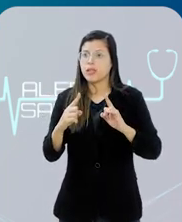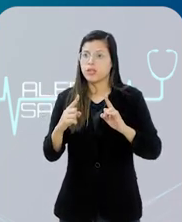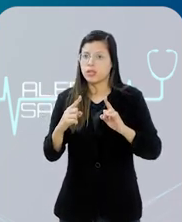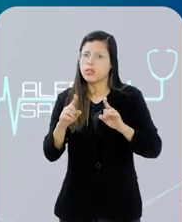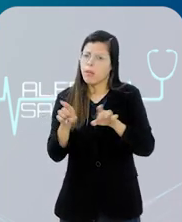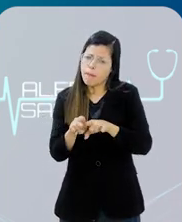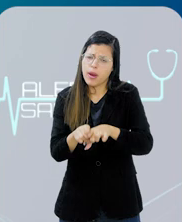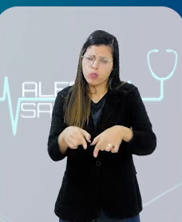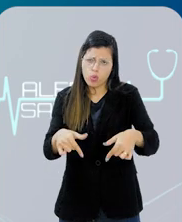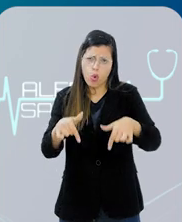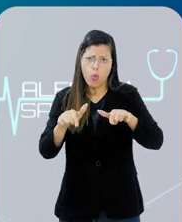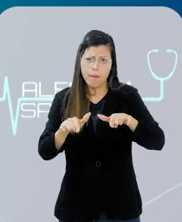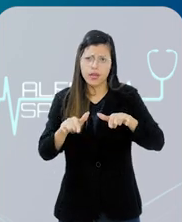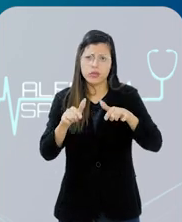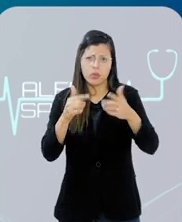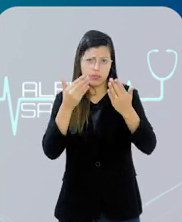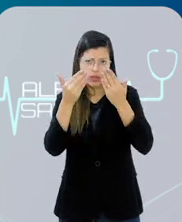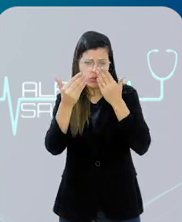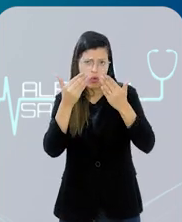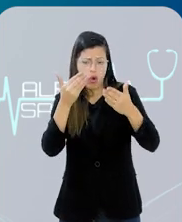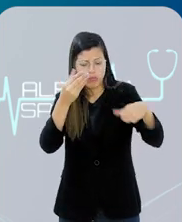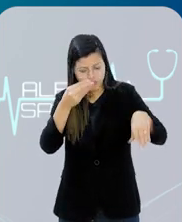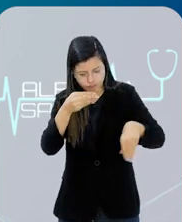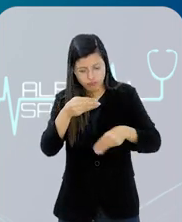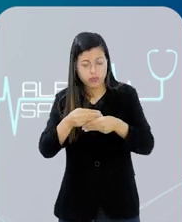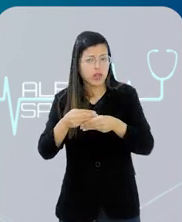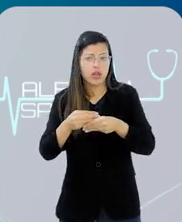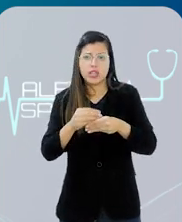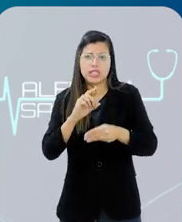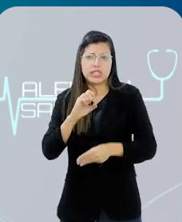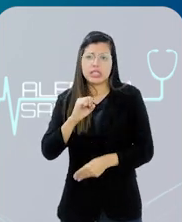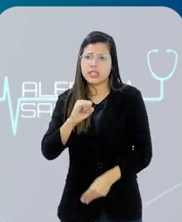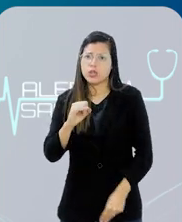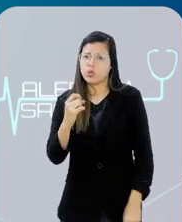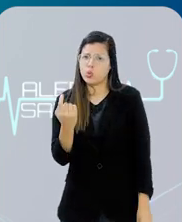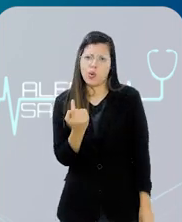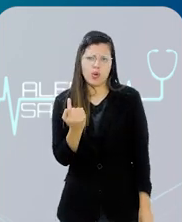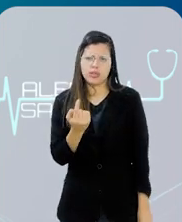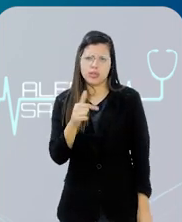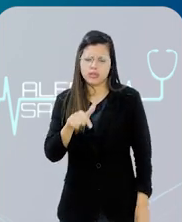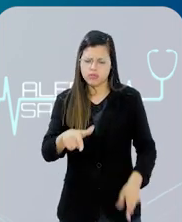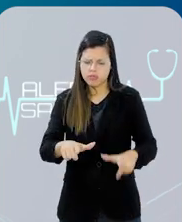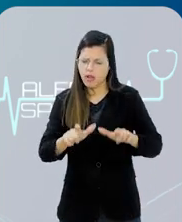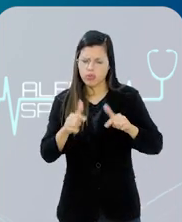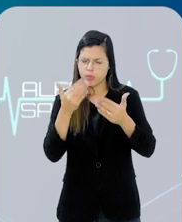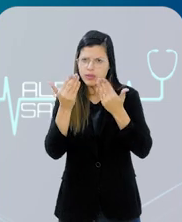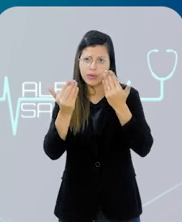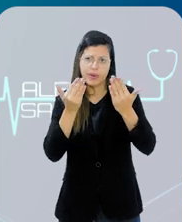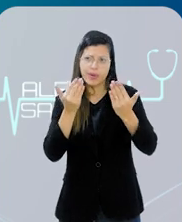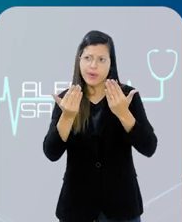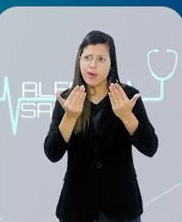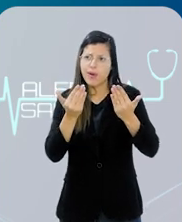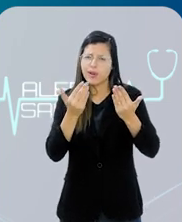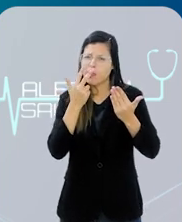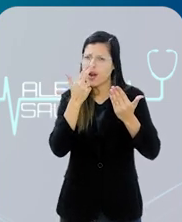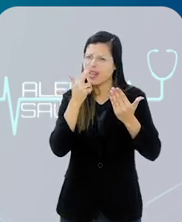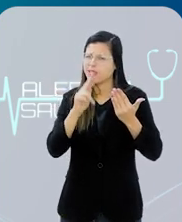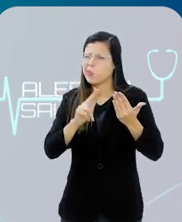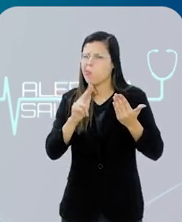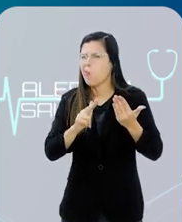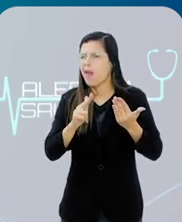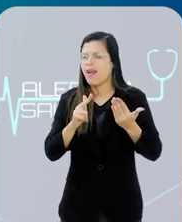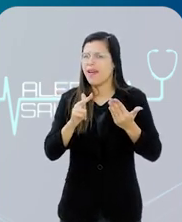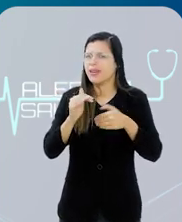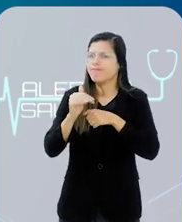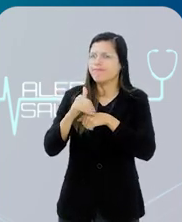laudo psicológico ele só vai corroborar. Sozinho, talvez seja um laudo não tão forte